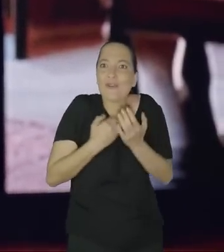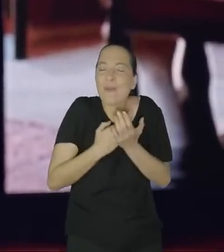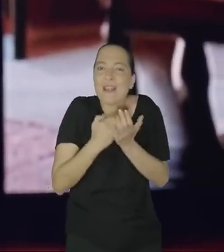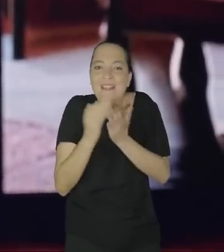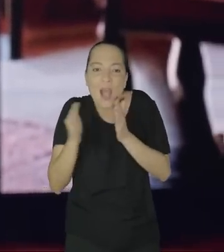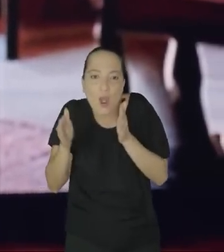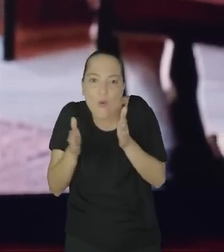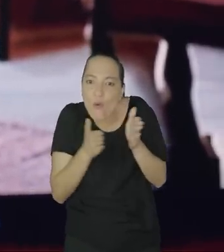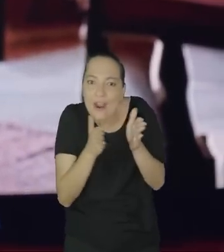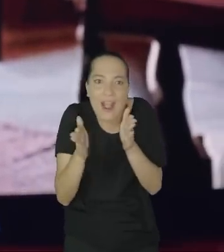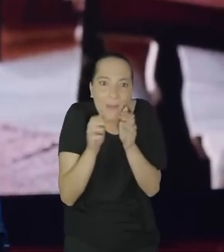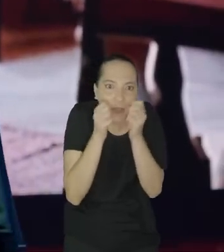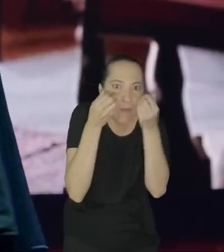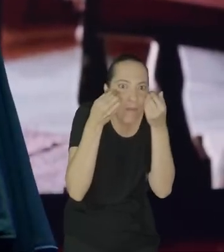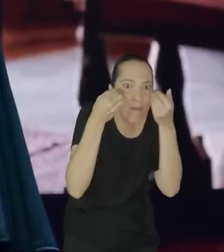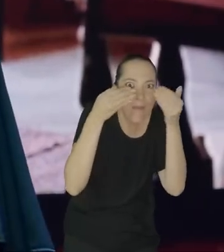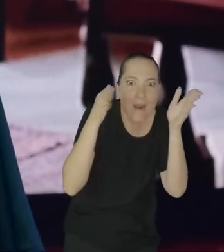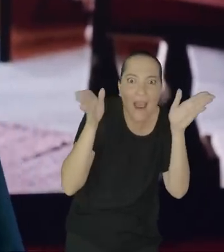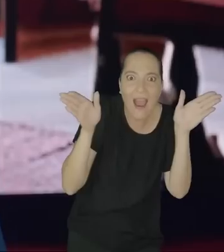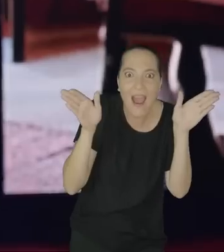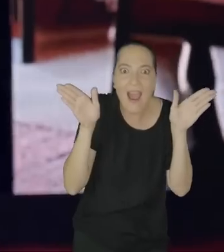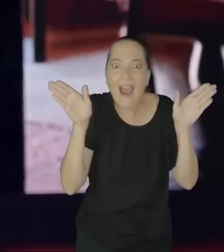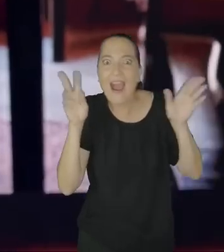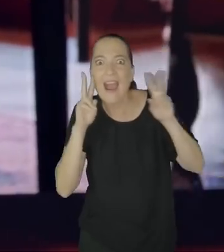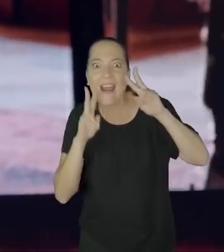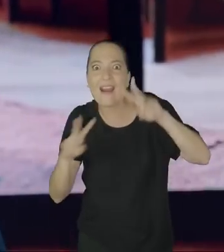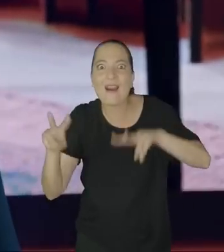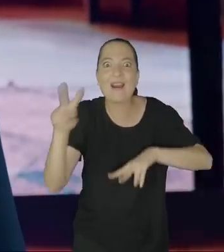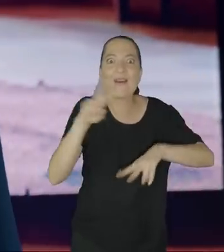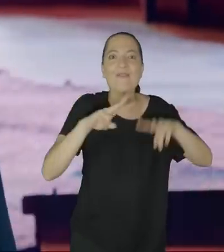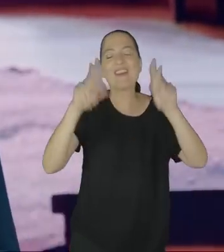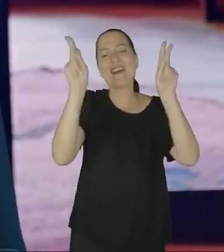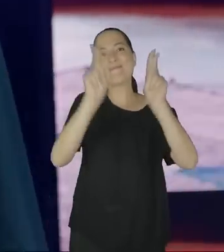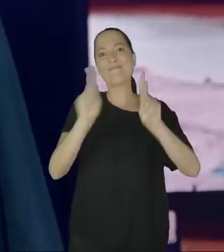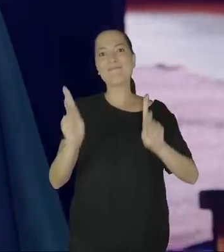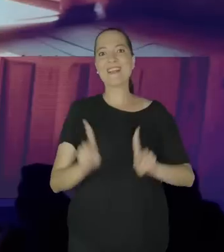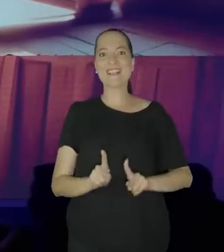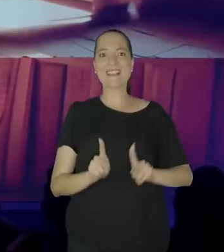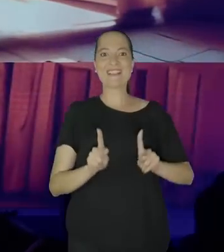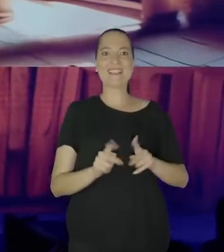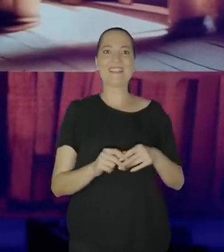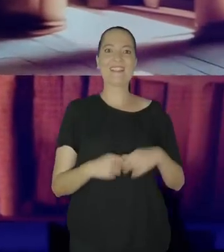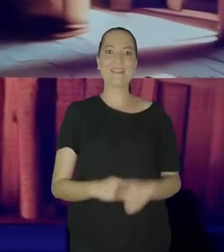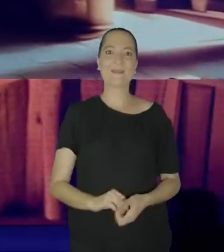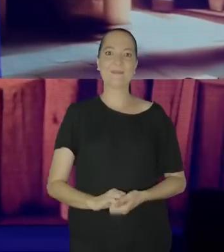e guiar-nos no caminho da paz.